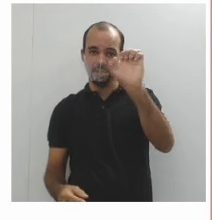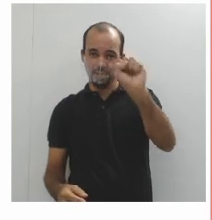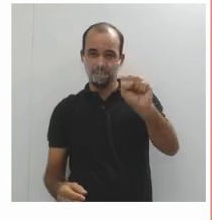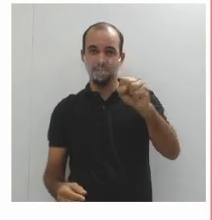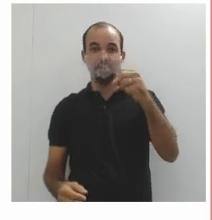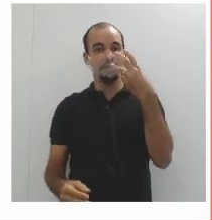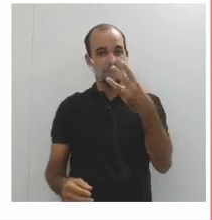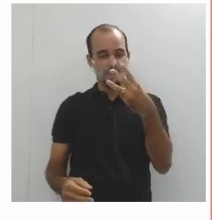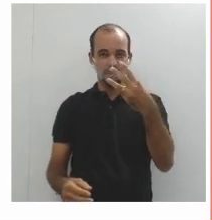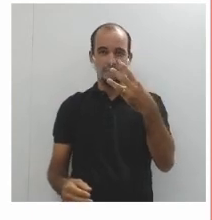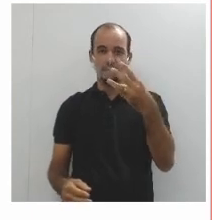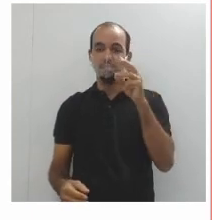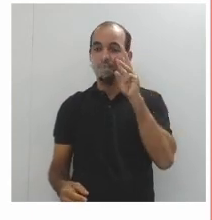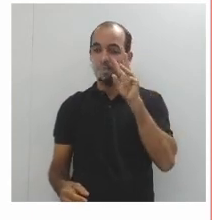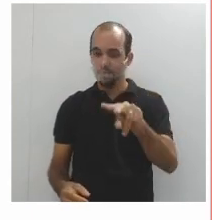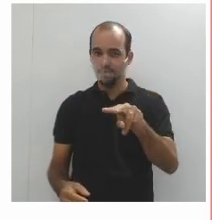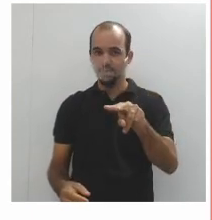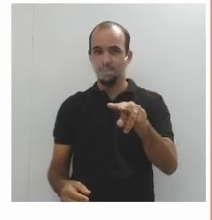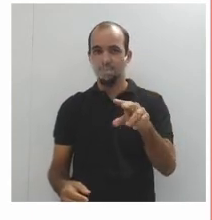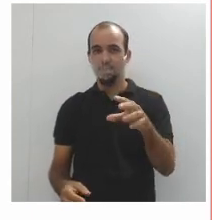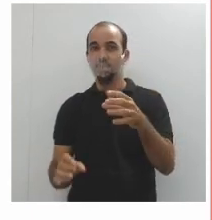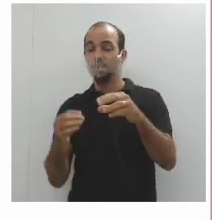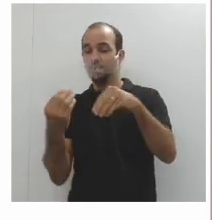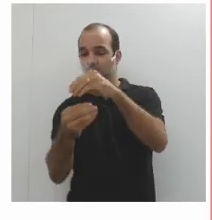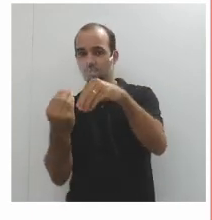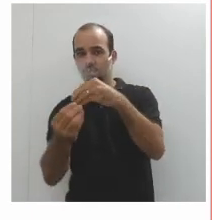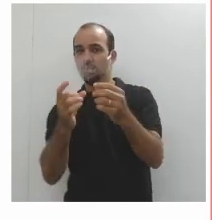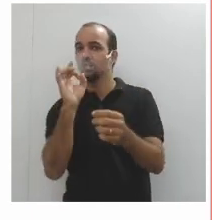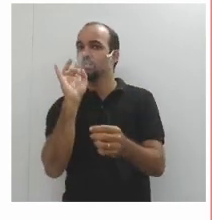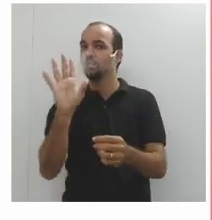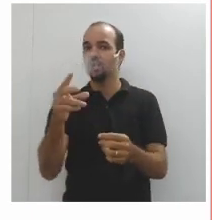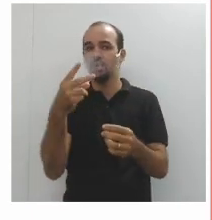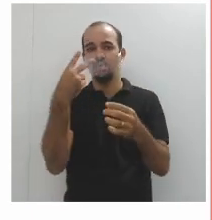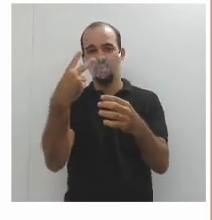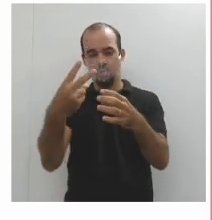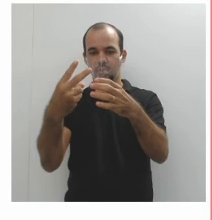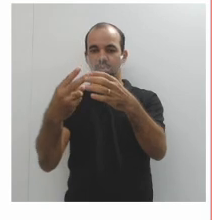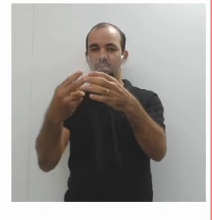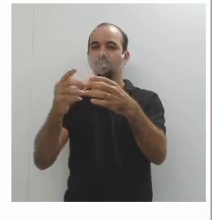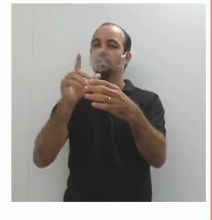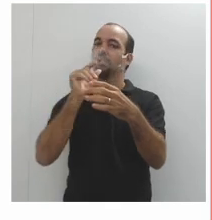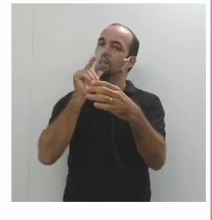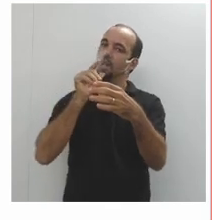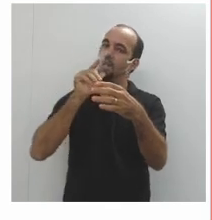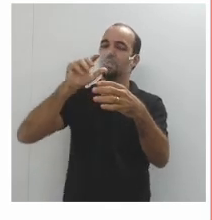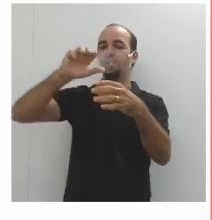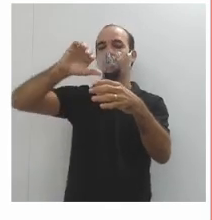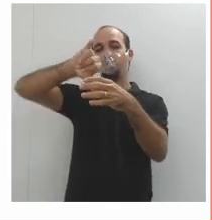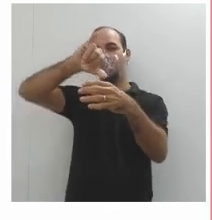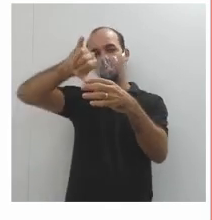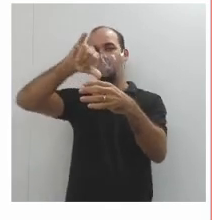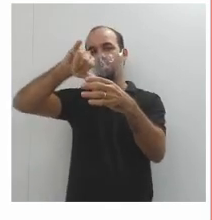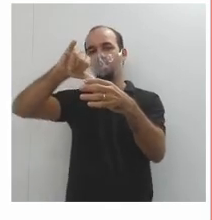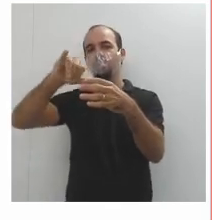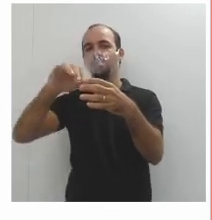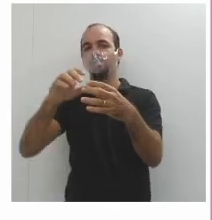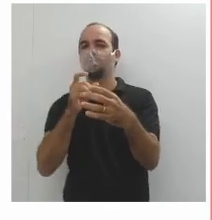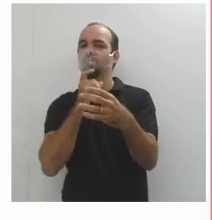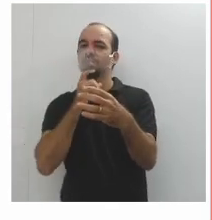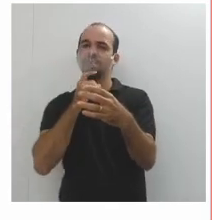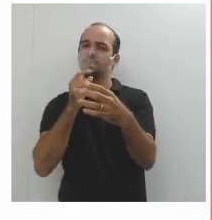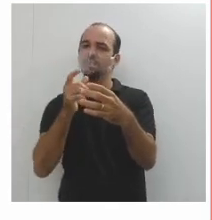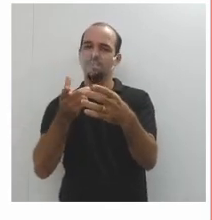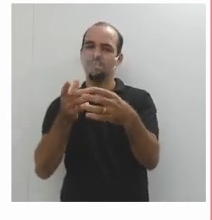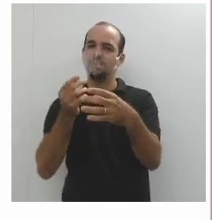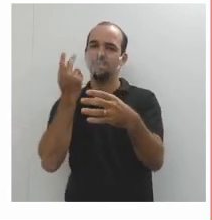tenho 2. Resposta, letra C, com certeza. Ok?